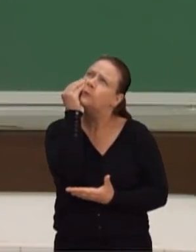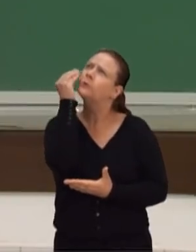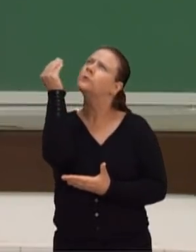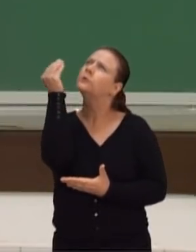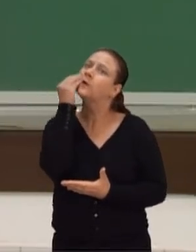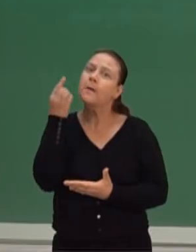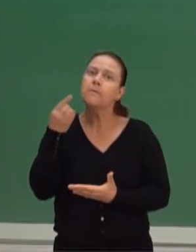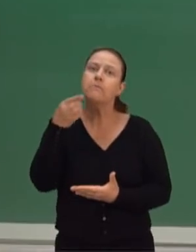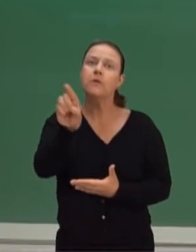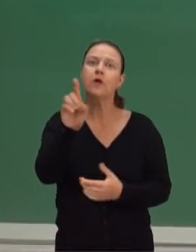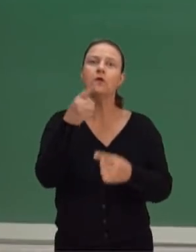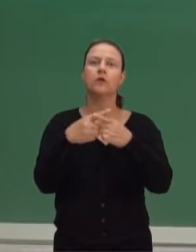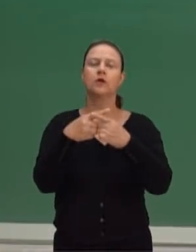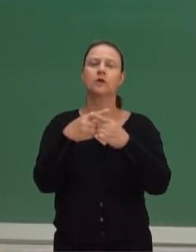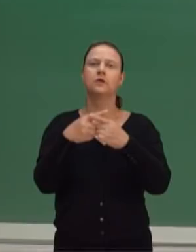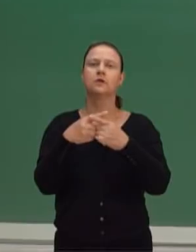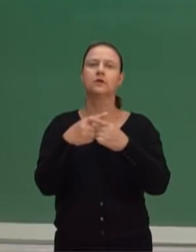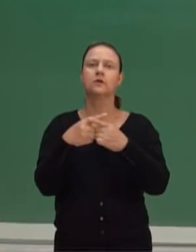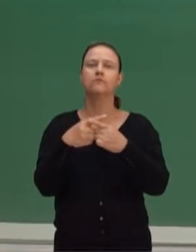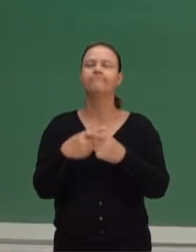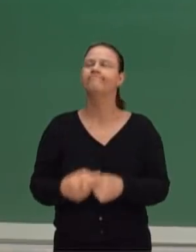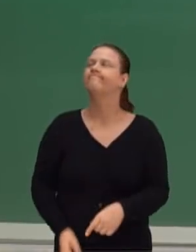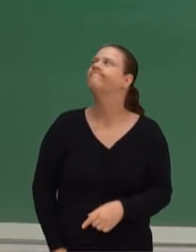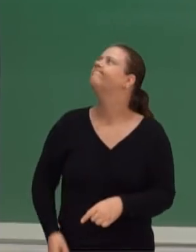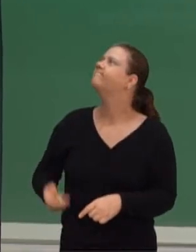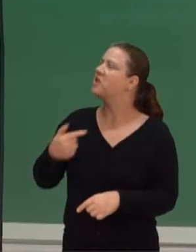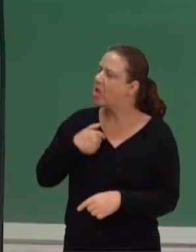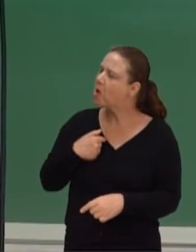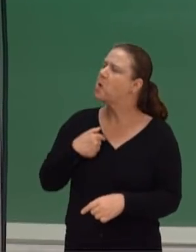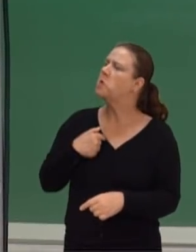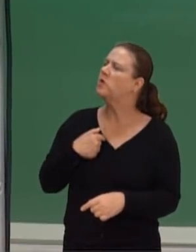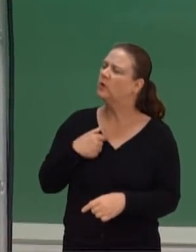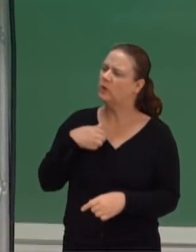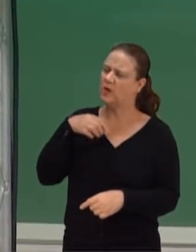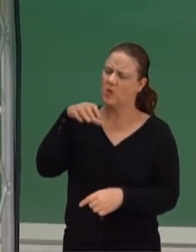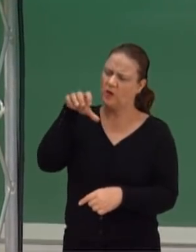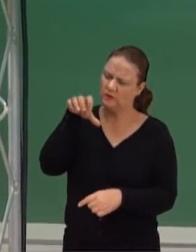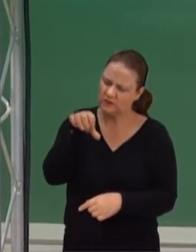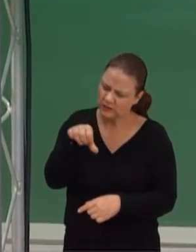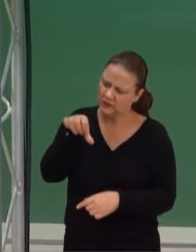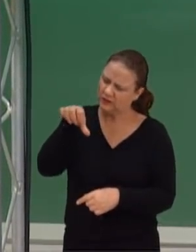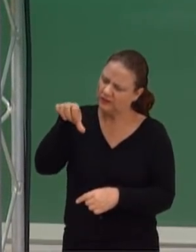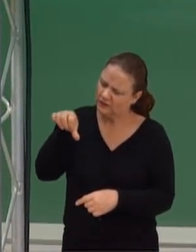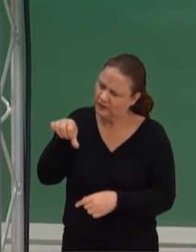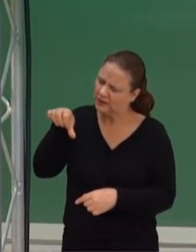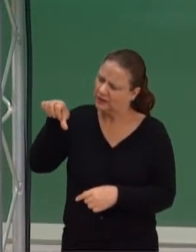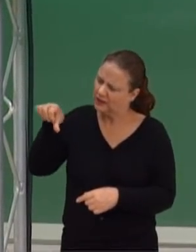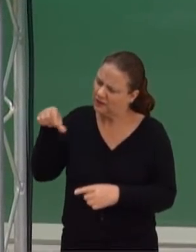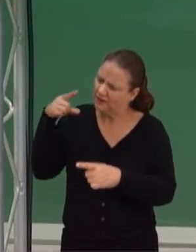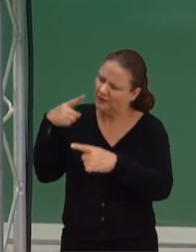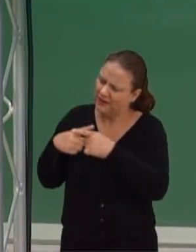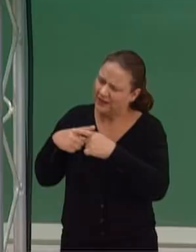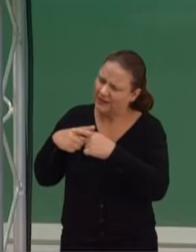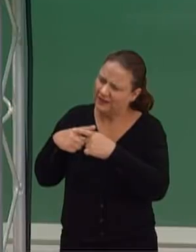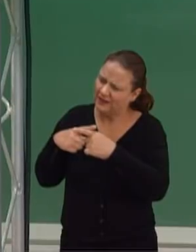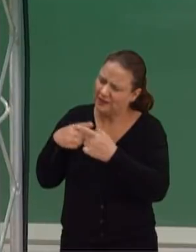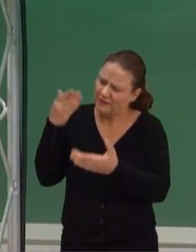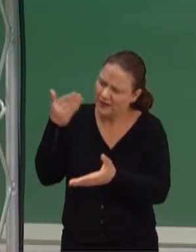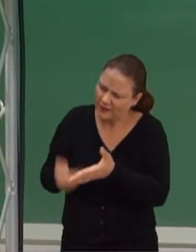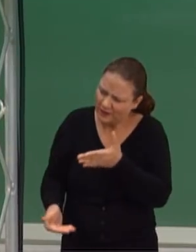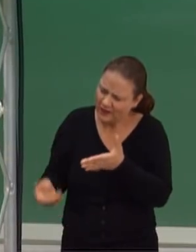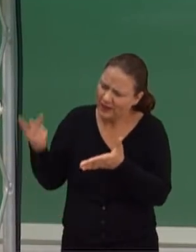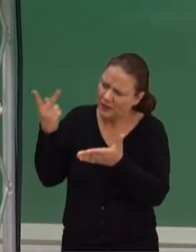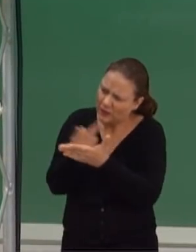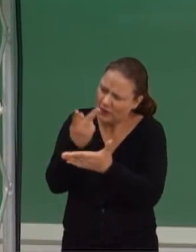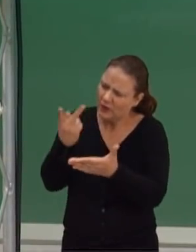dava certo, ele dizia, aprendi mais uma forma que não dá certo, vou tentar uma outra situação. E ele, então,